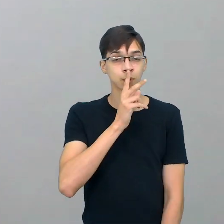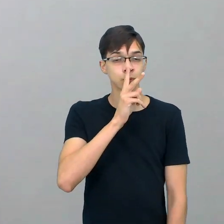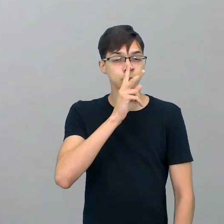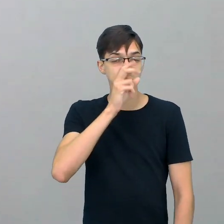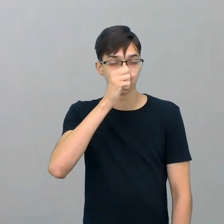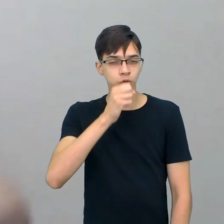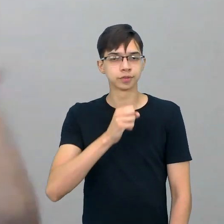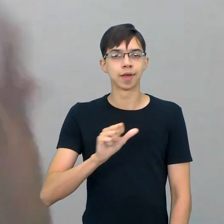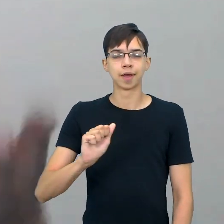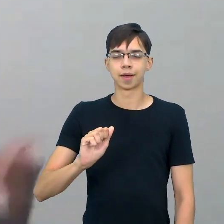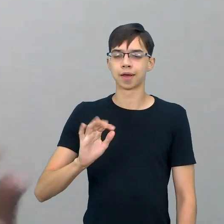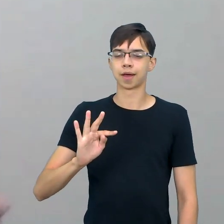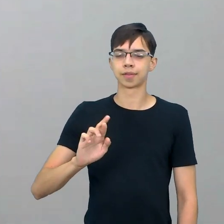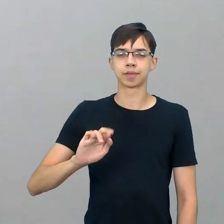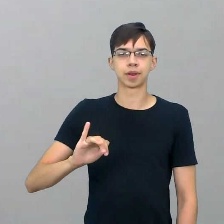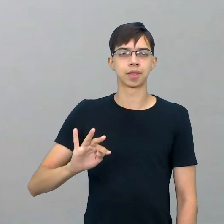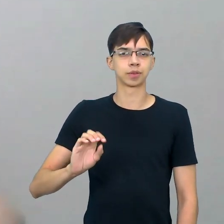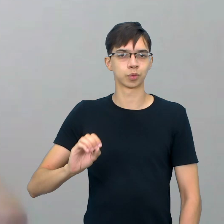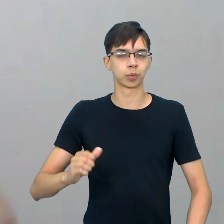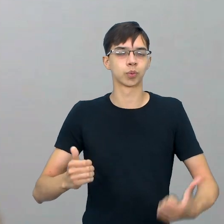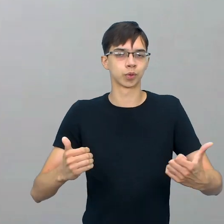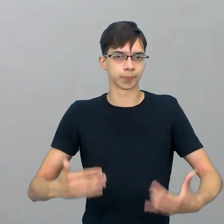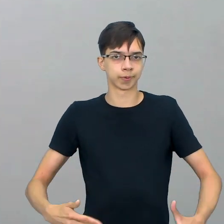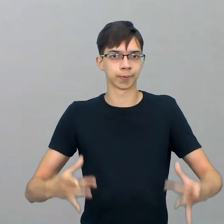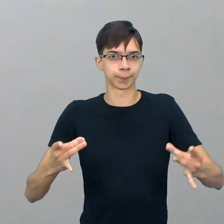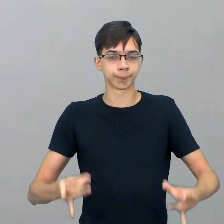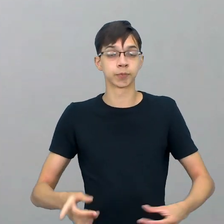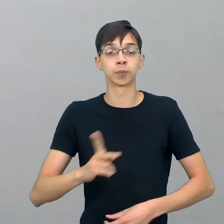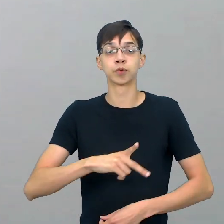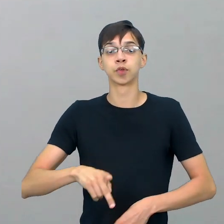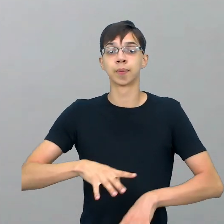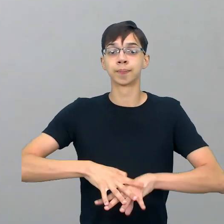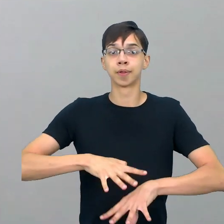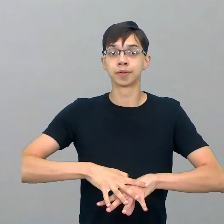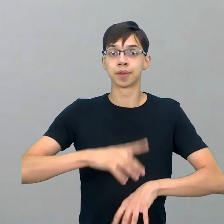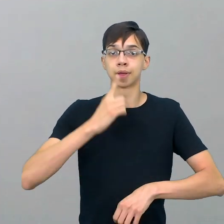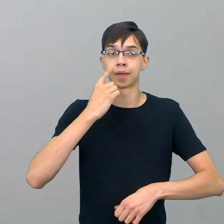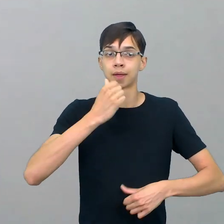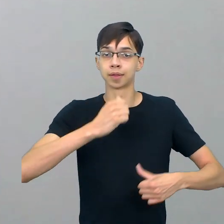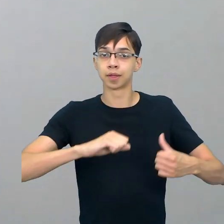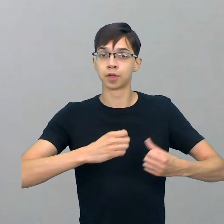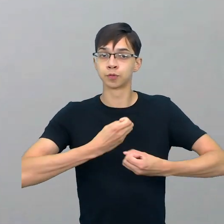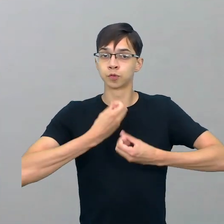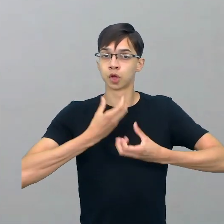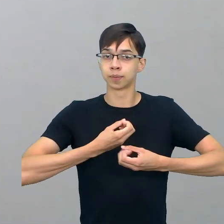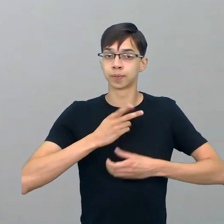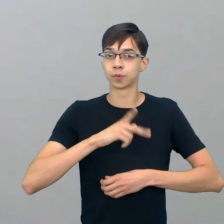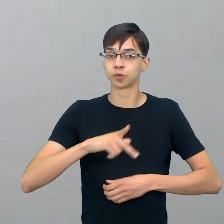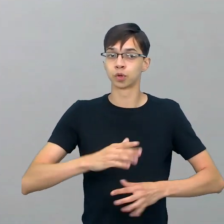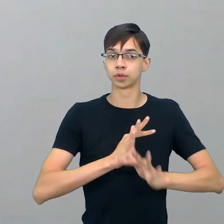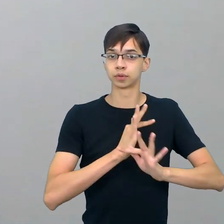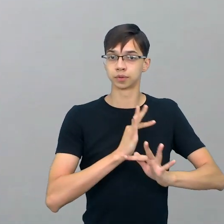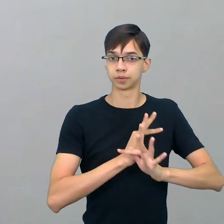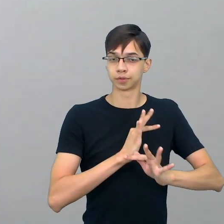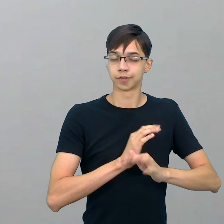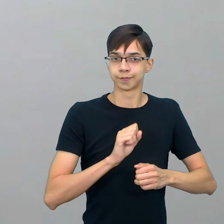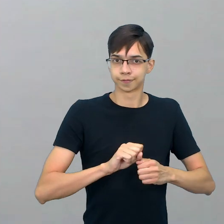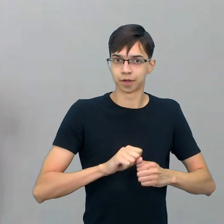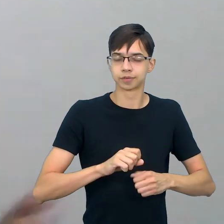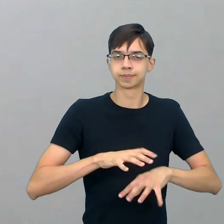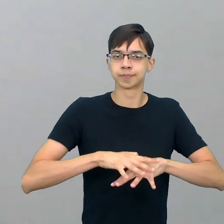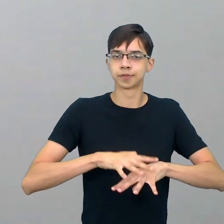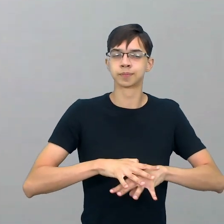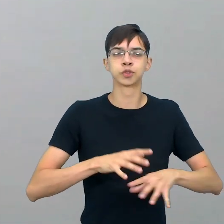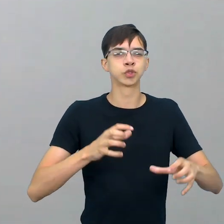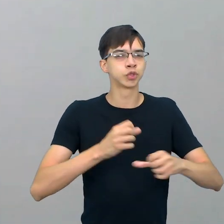atrito. O professor de Matemática vai fazer a análise dos dados experimentais que o professor de Física vai realizar, fazendo todos